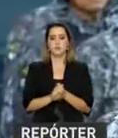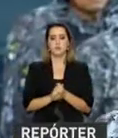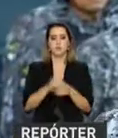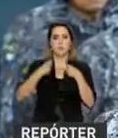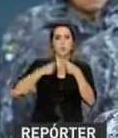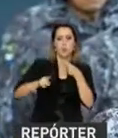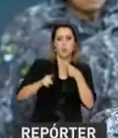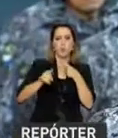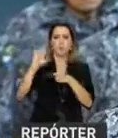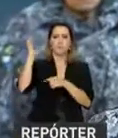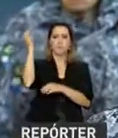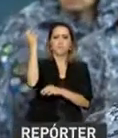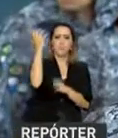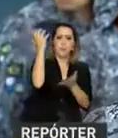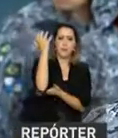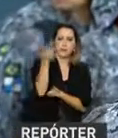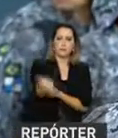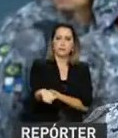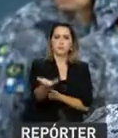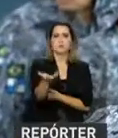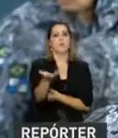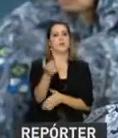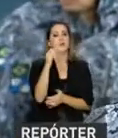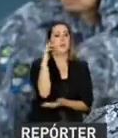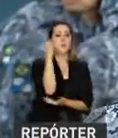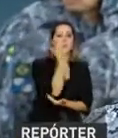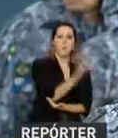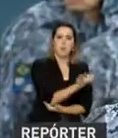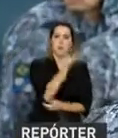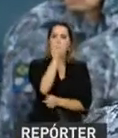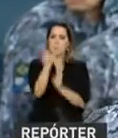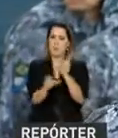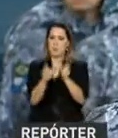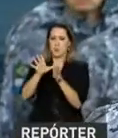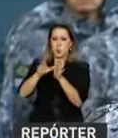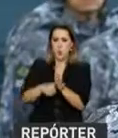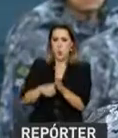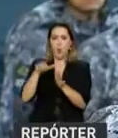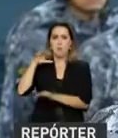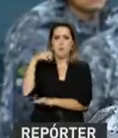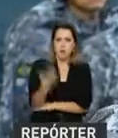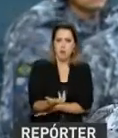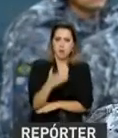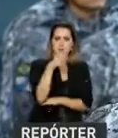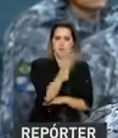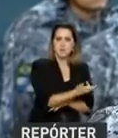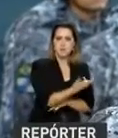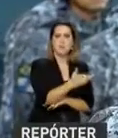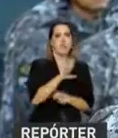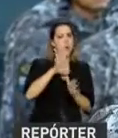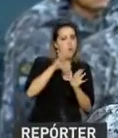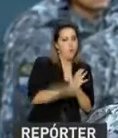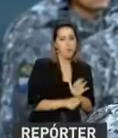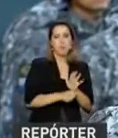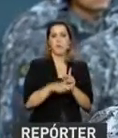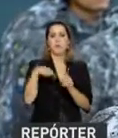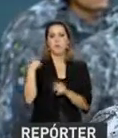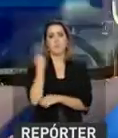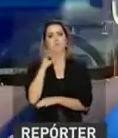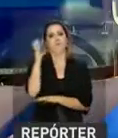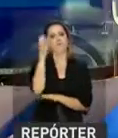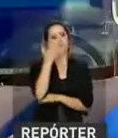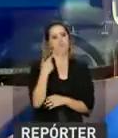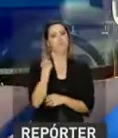contra o desmatamento ilegal, contra madeireiros que atuam de forma ilegal, retirando preciosa madeira do nosso